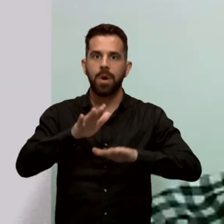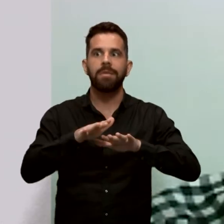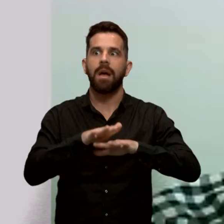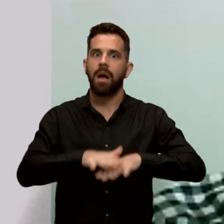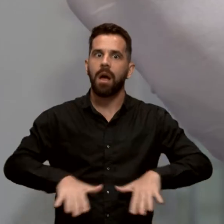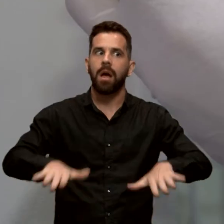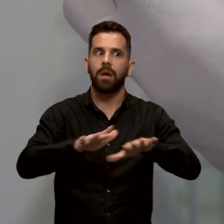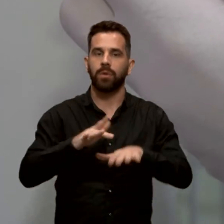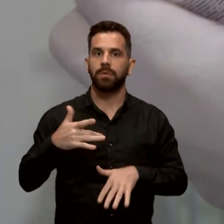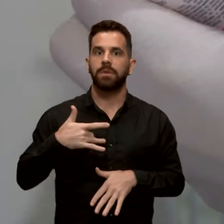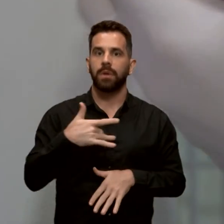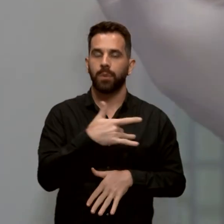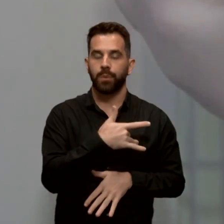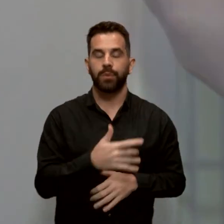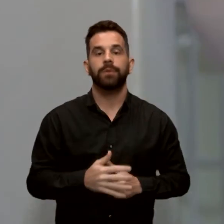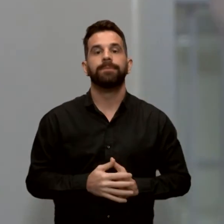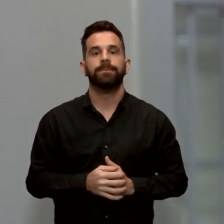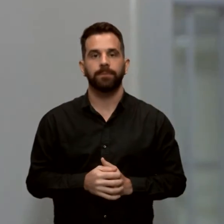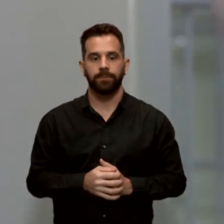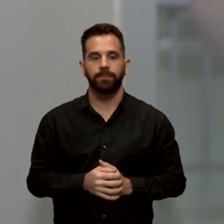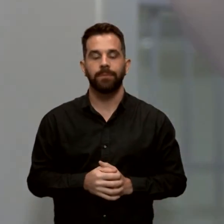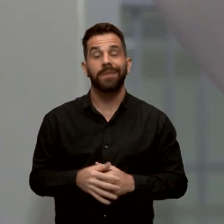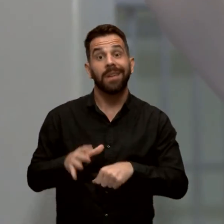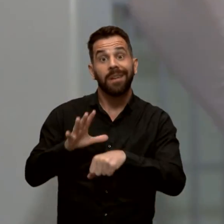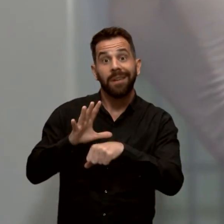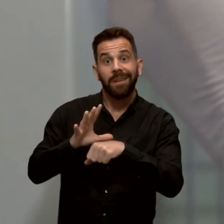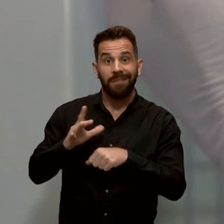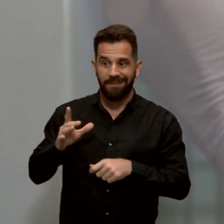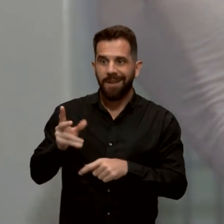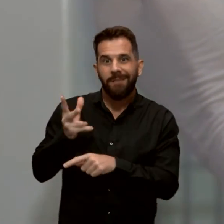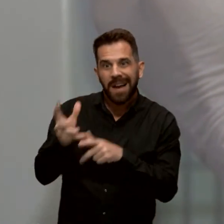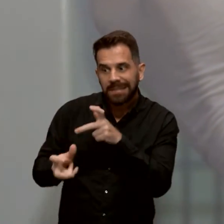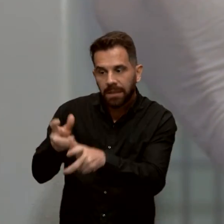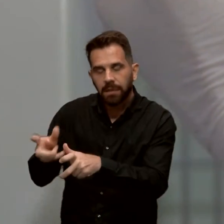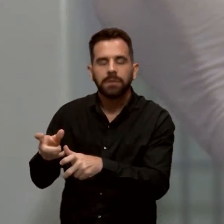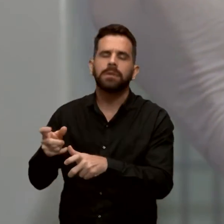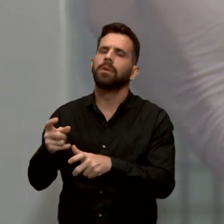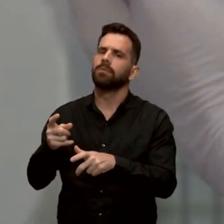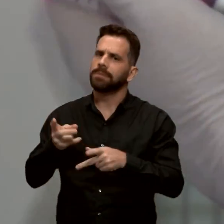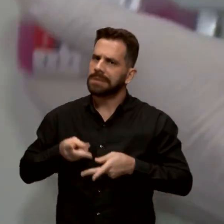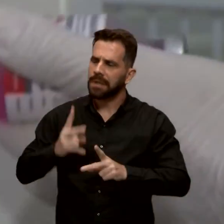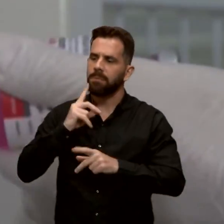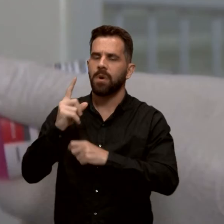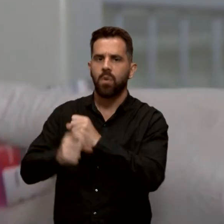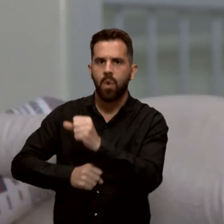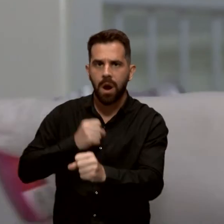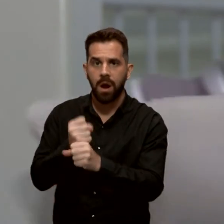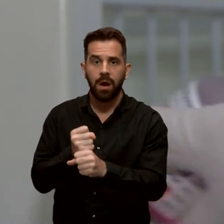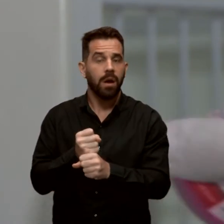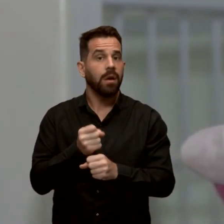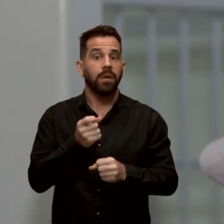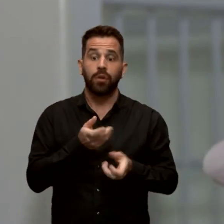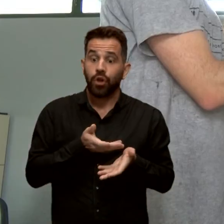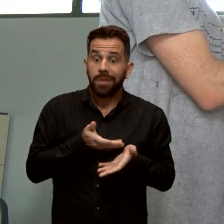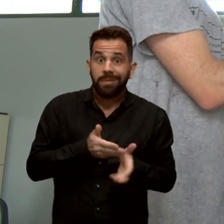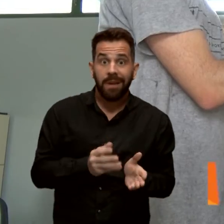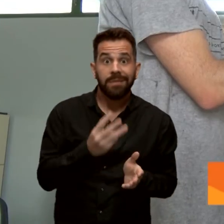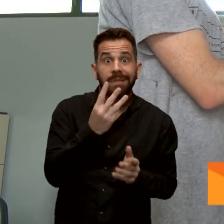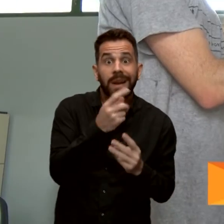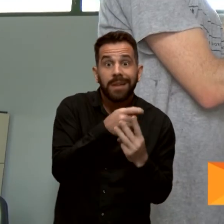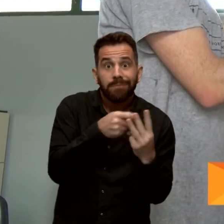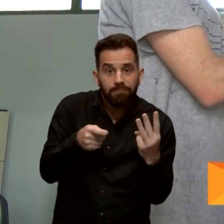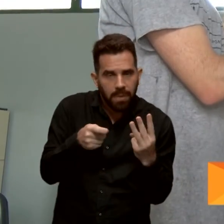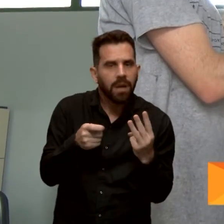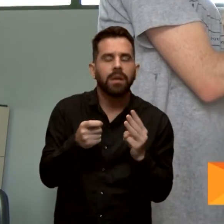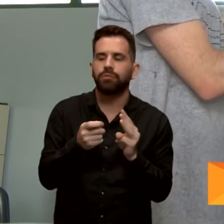é a raiva. A vacinação antirrábica deve ser feita todo ano a partir dos 3 meses de idade. O